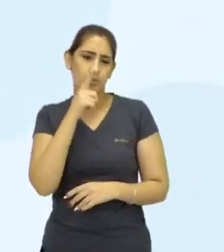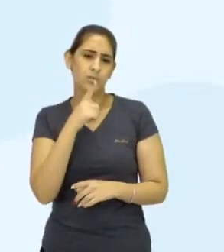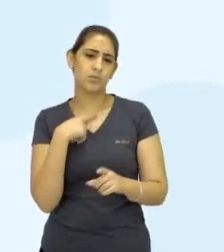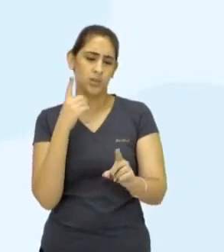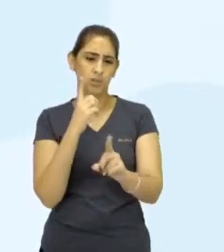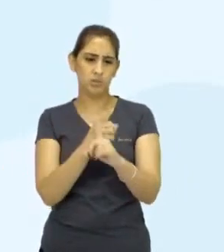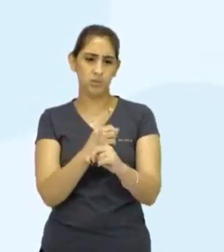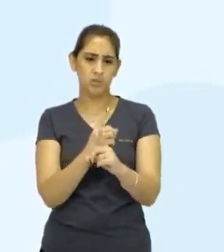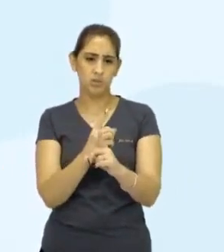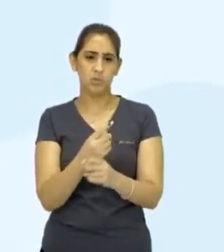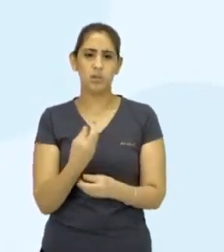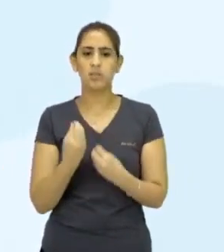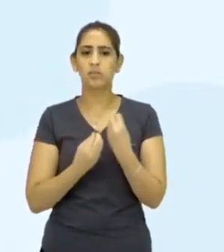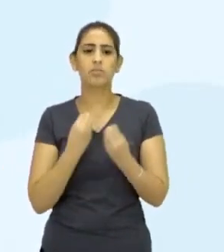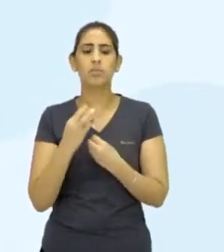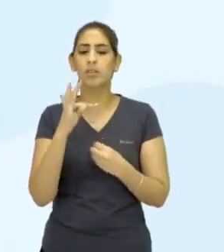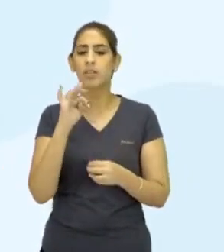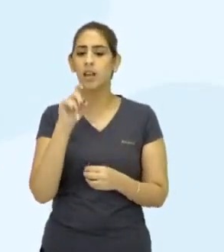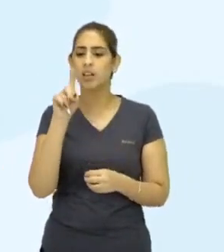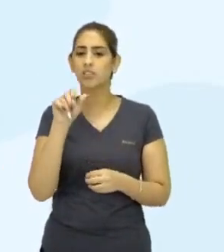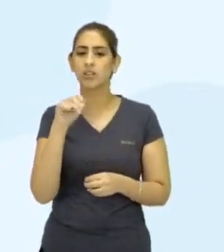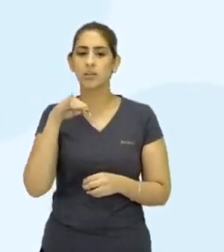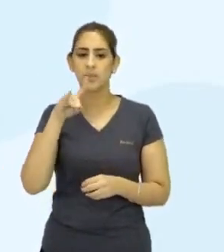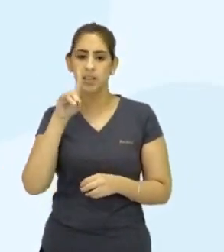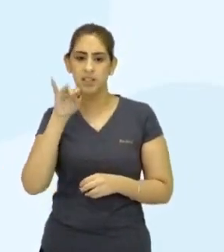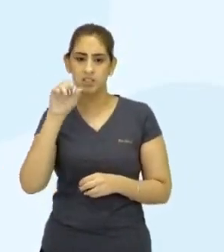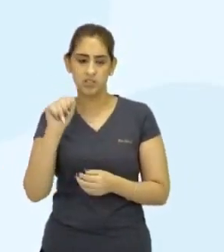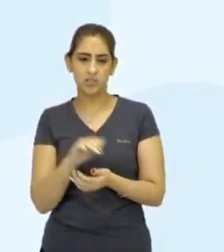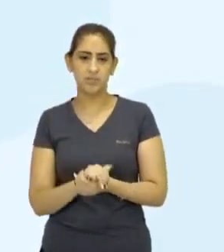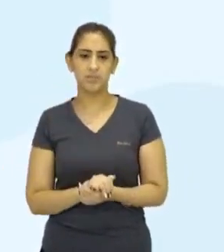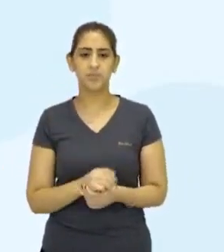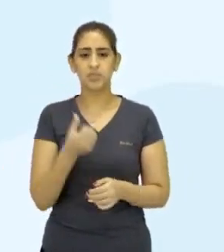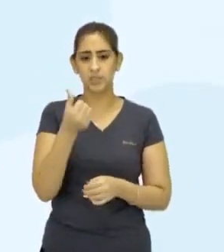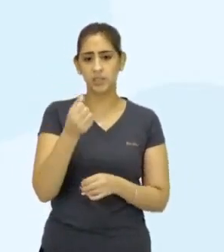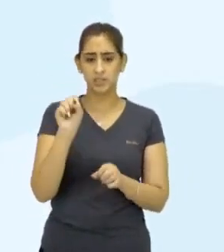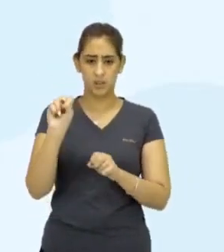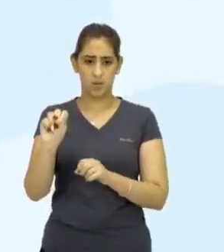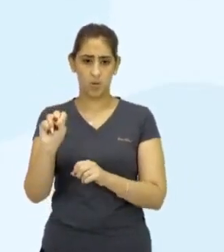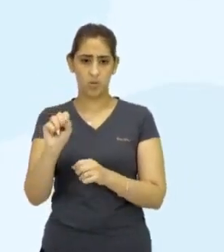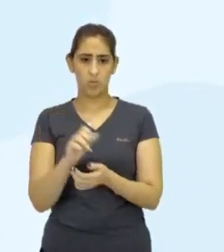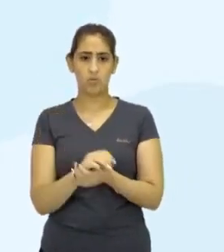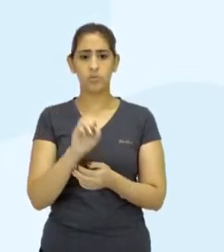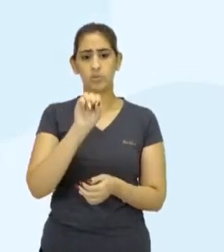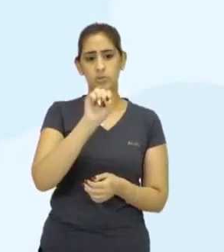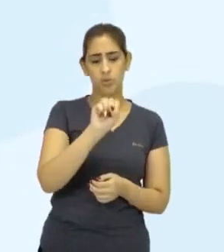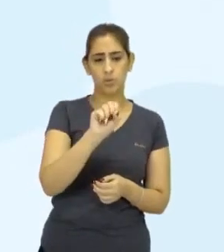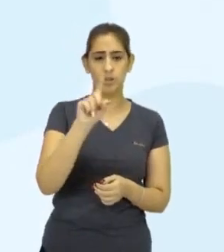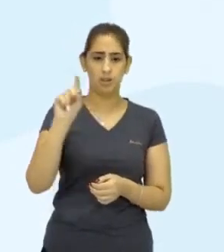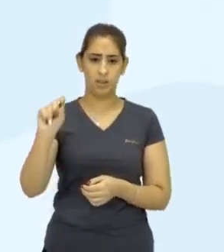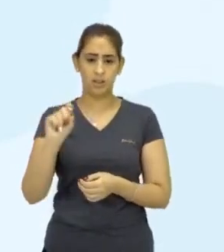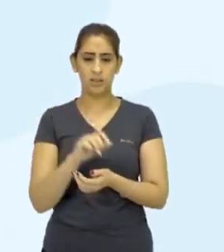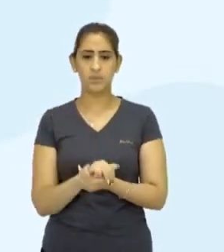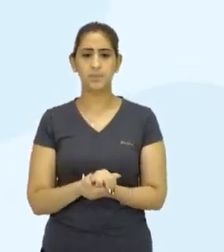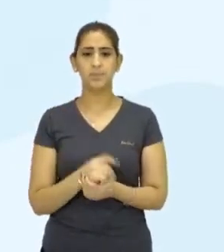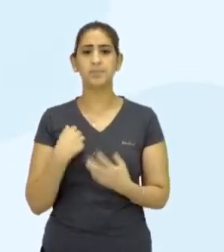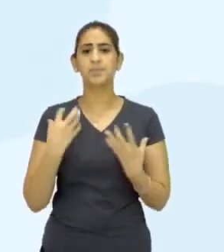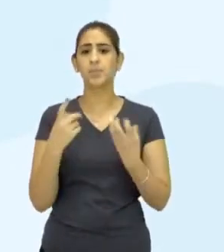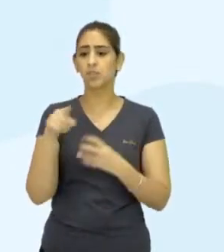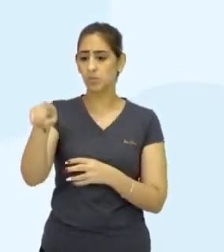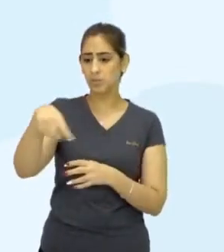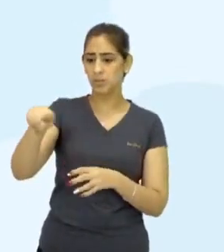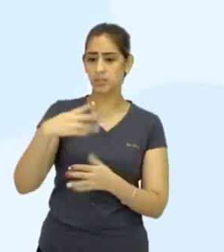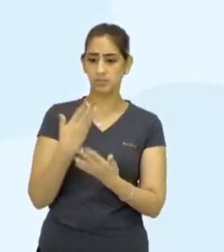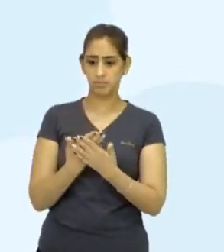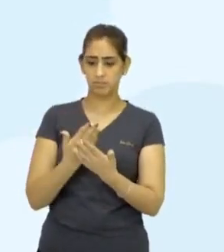descobrir qual é a taxa média de variação nos intervalos de 6 a 8 e de 8 a 10. Então eu quero você, aluno, diz aí pra